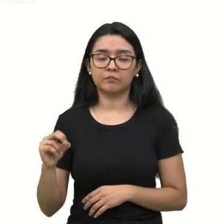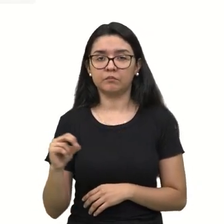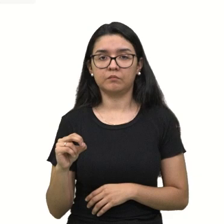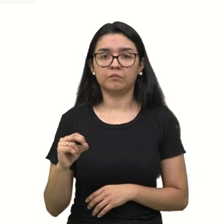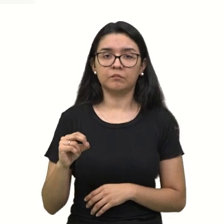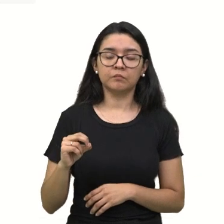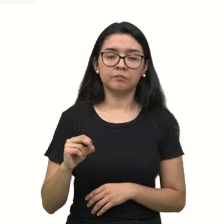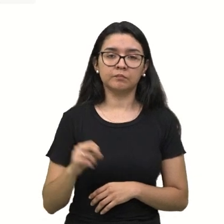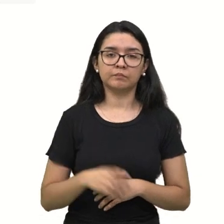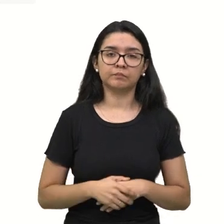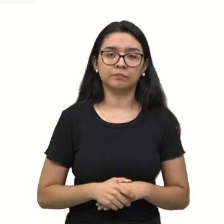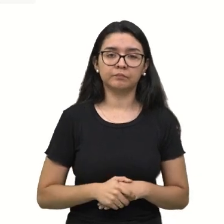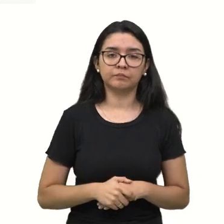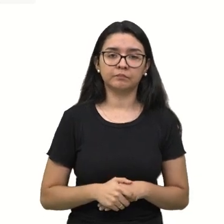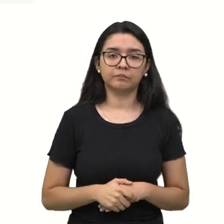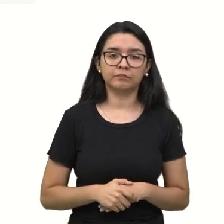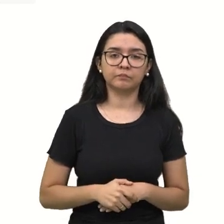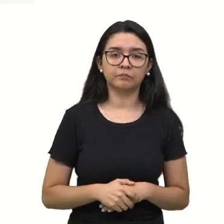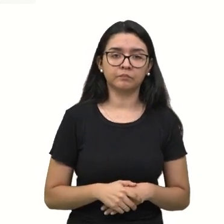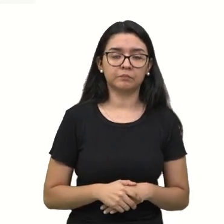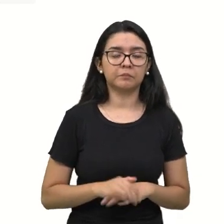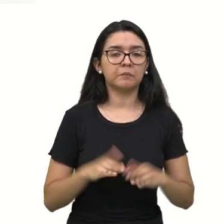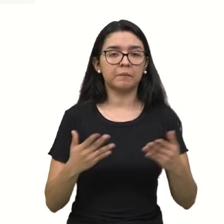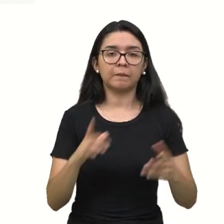Certo? Então,